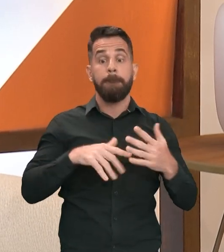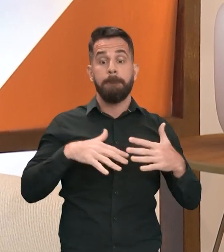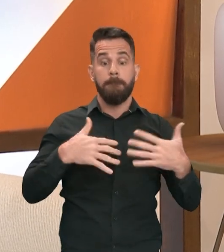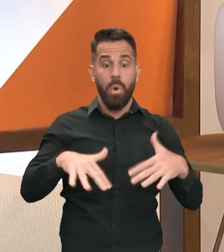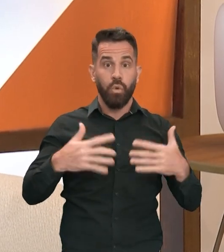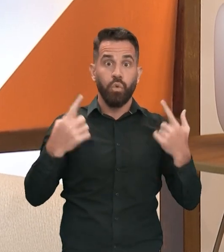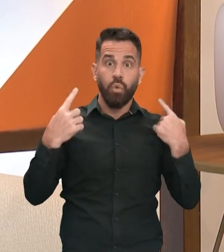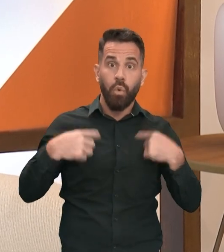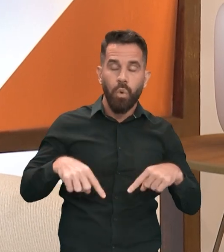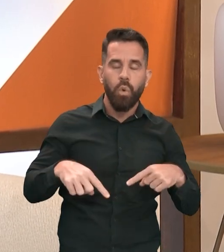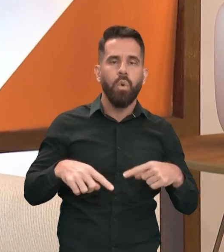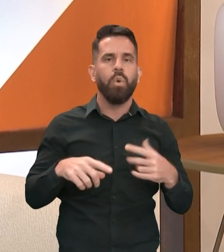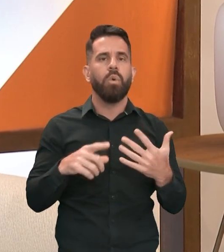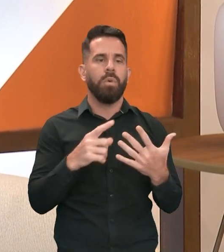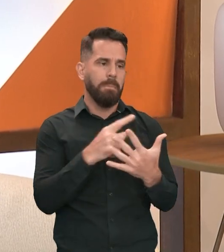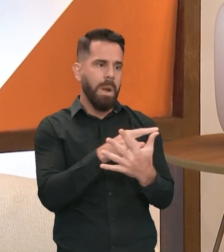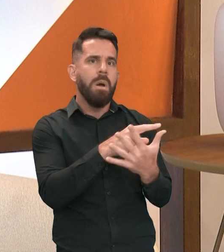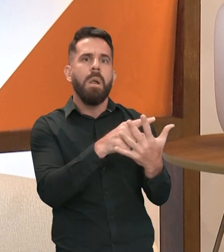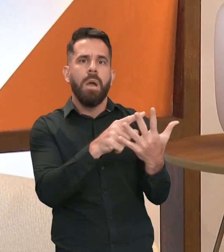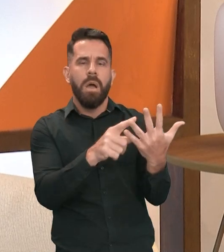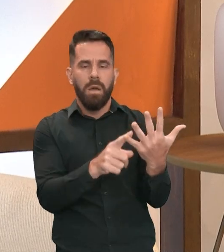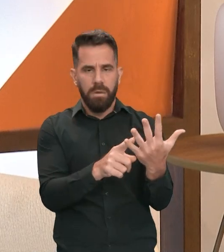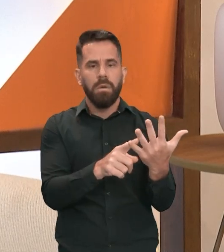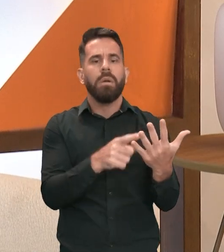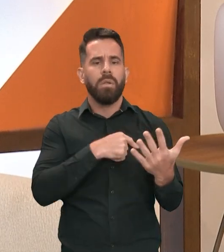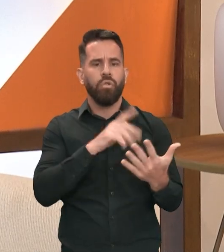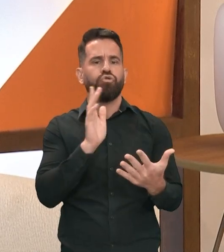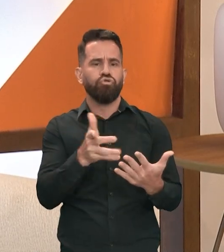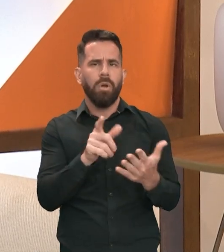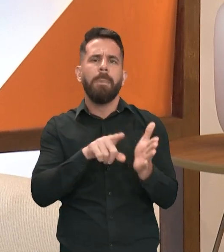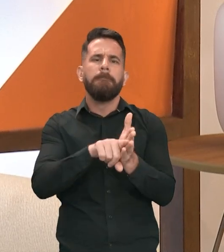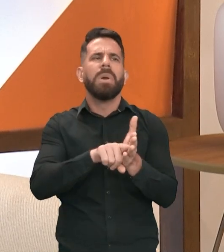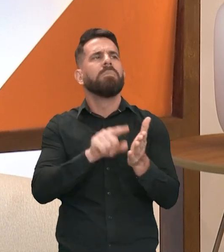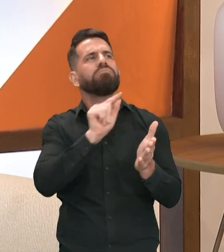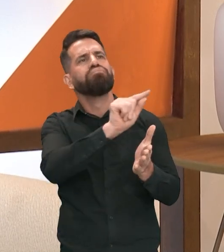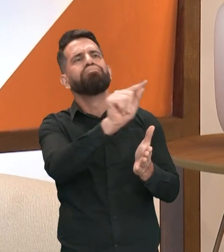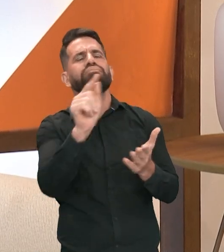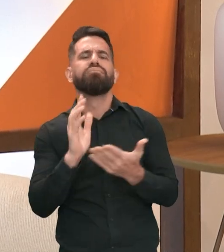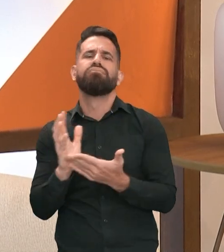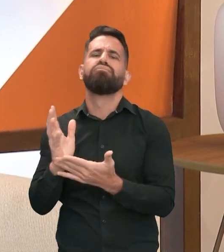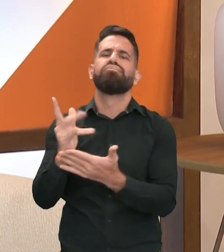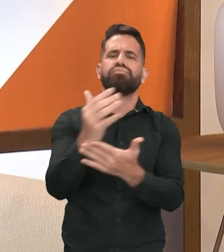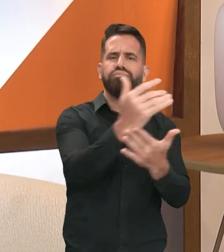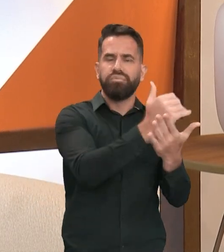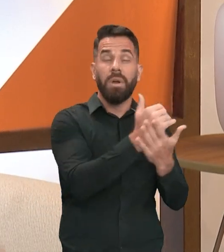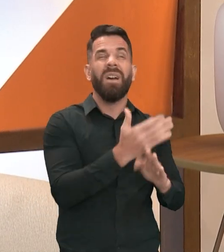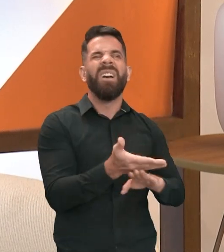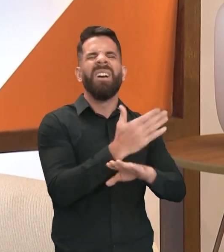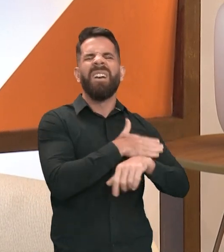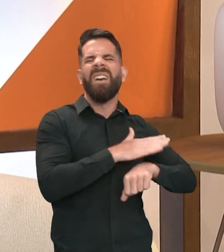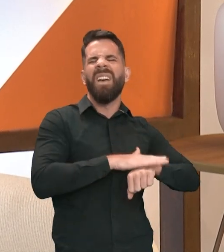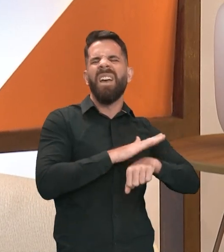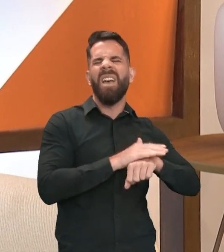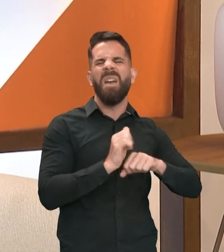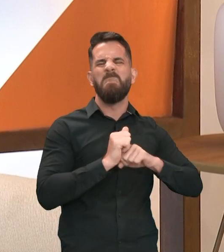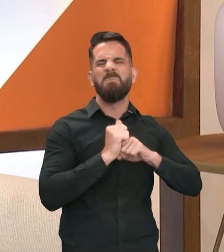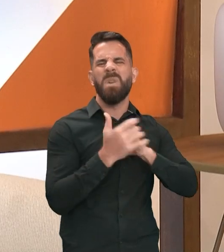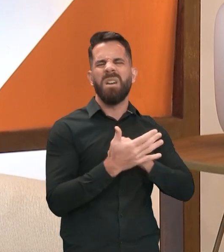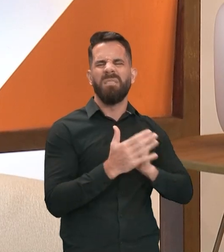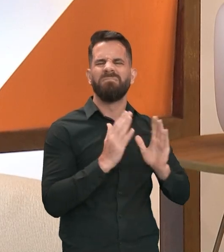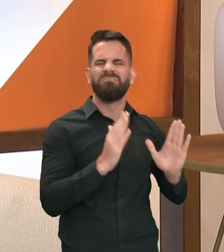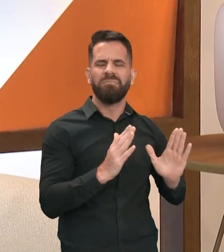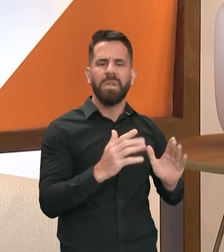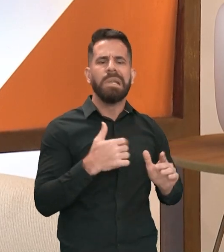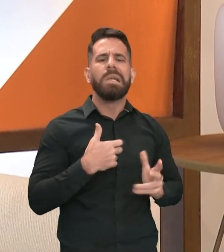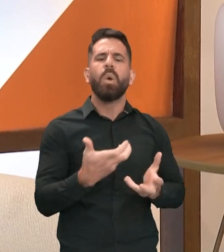E utilizando de pesquisas, eu fiz o levantamento bibliográfico, que foi bem na pandemia. A minha ideia inicial era trabalhar com grupos e aplicar testes